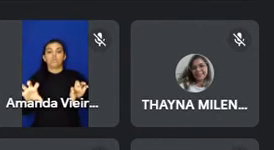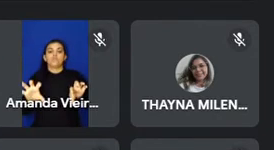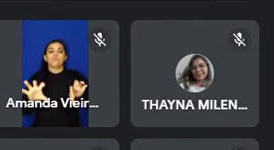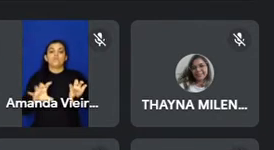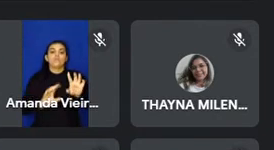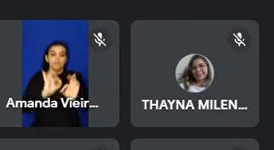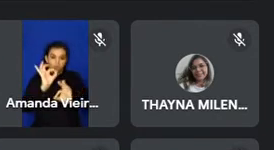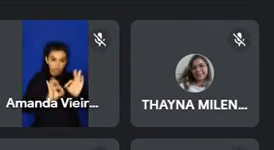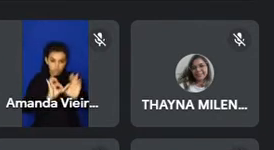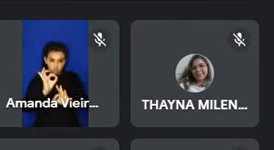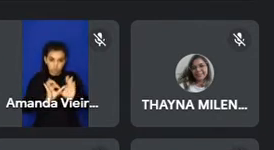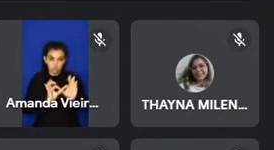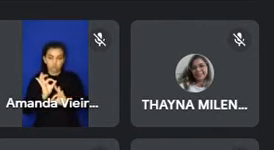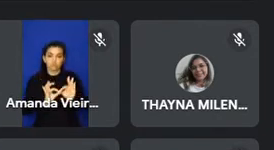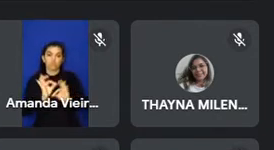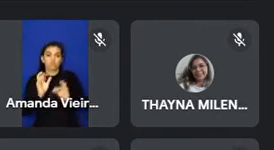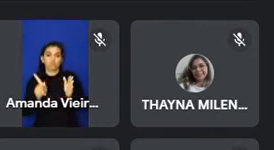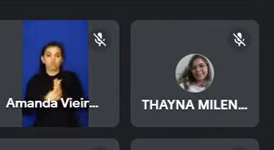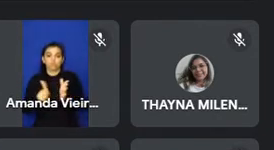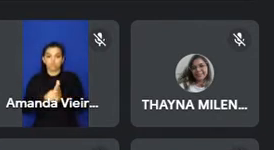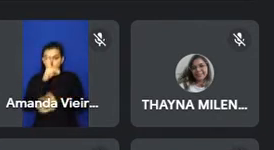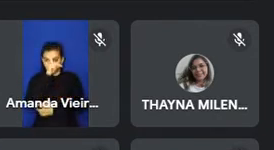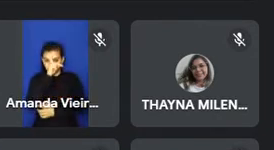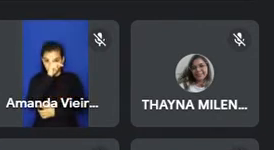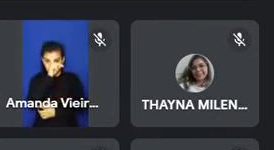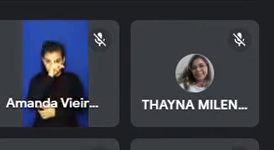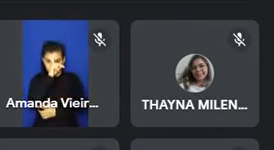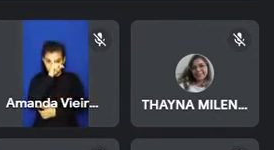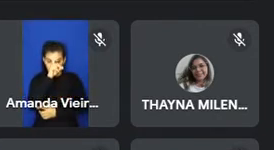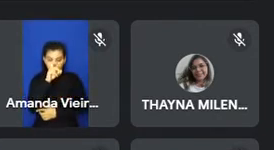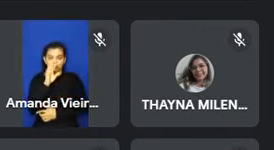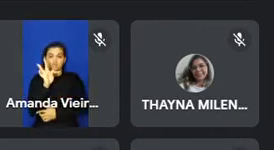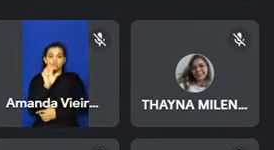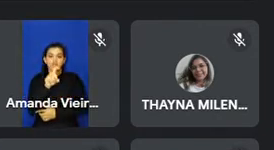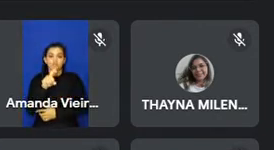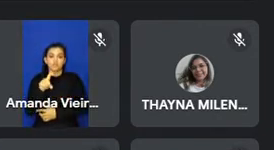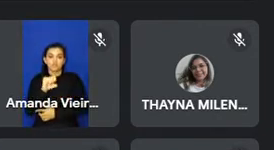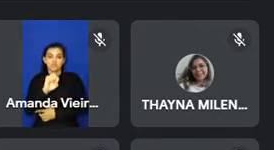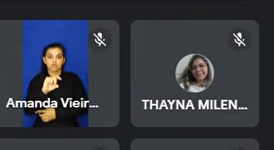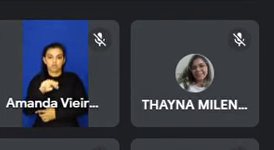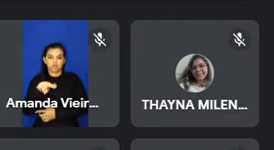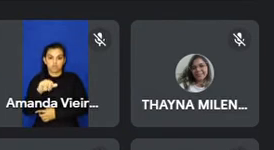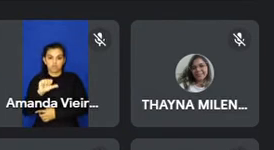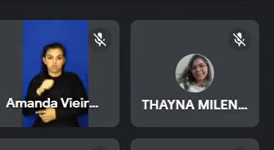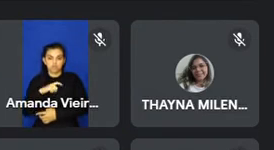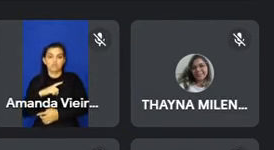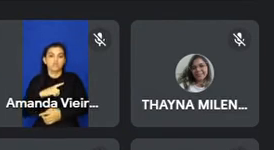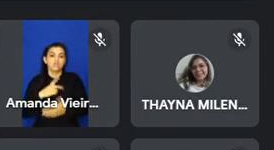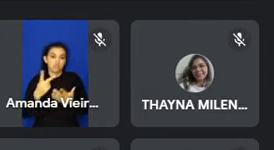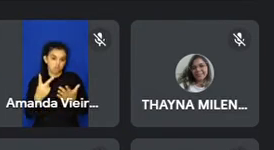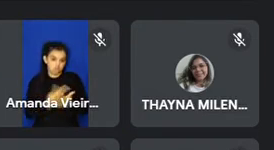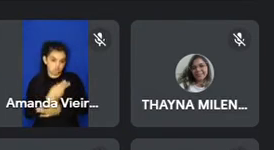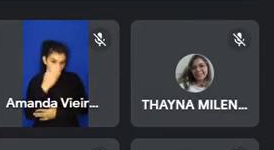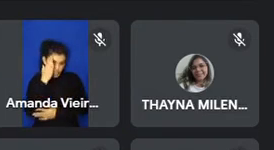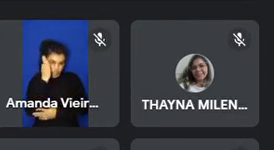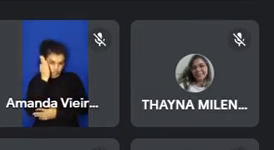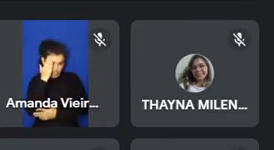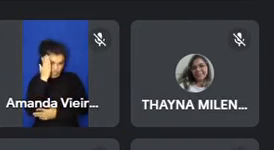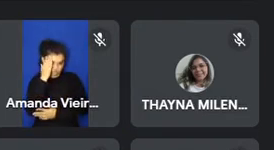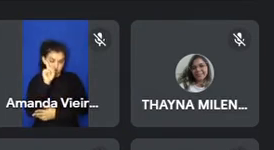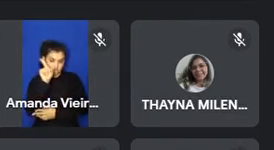que existe aí nos hospitais para combater as toxinas dos animais peçonhentos, certo? Então, é isso que se faz na maioria das